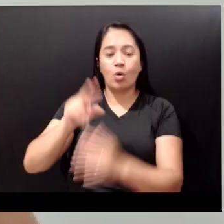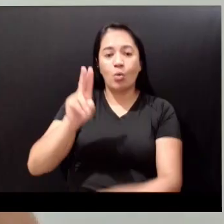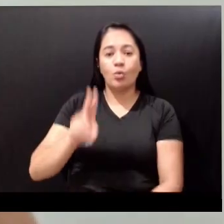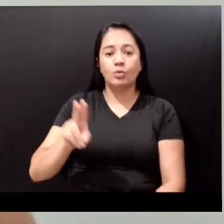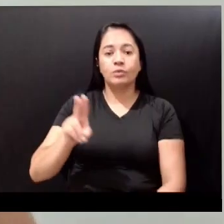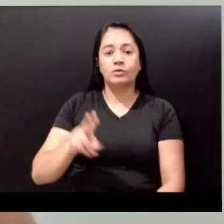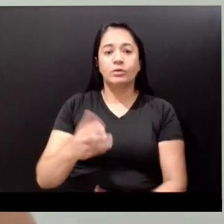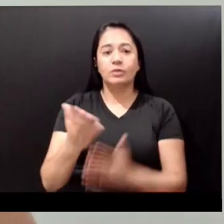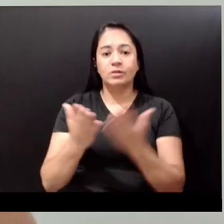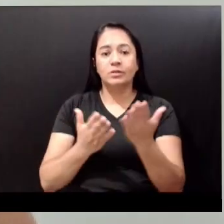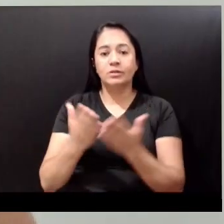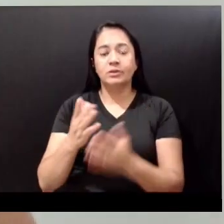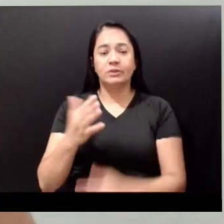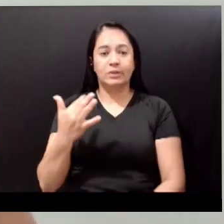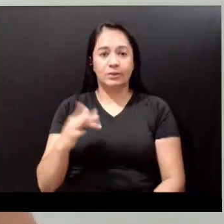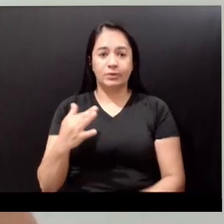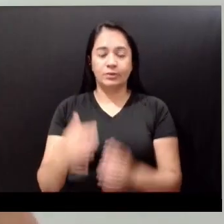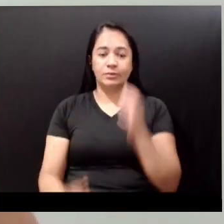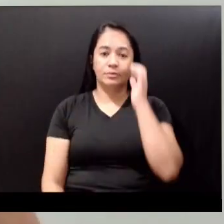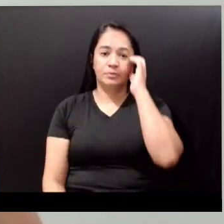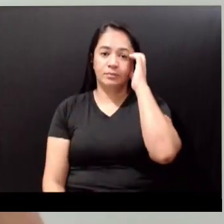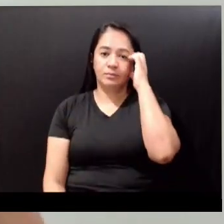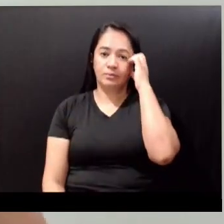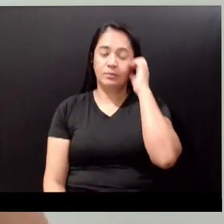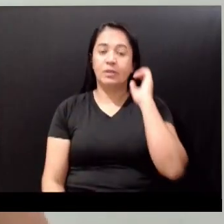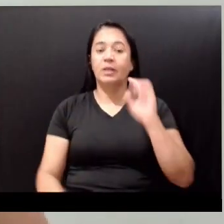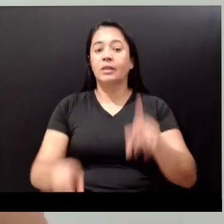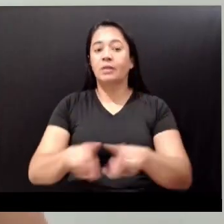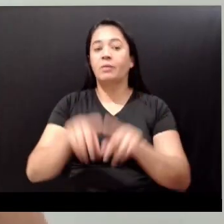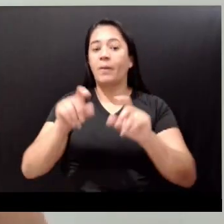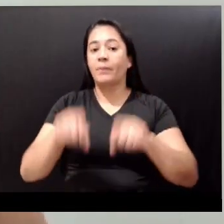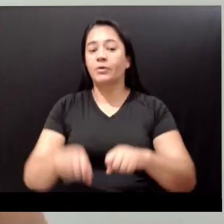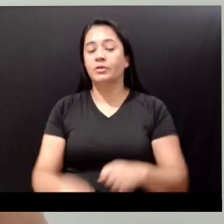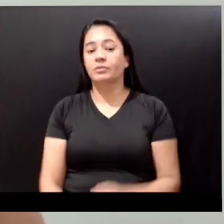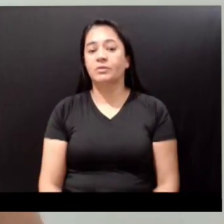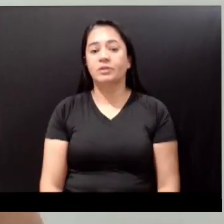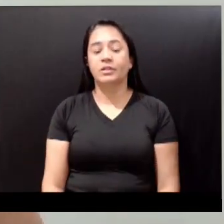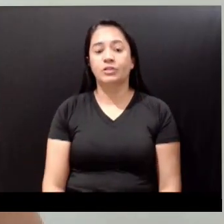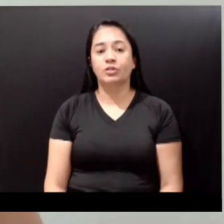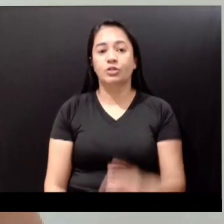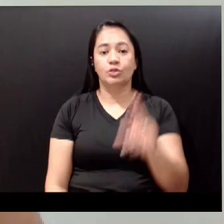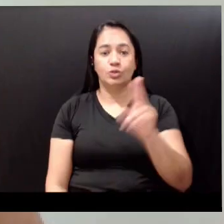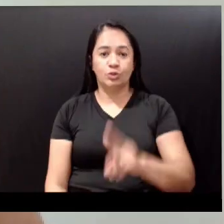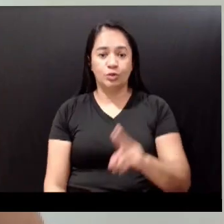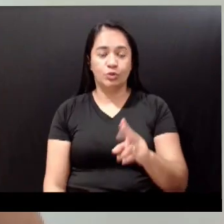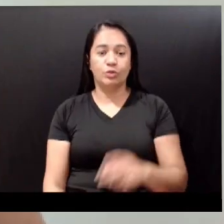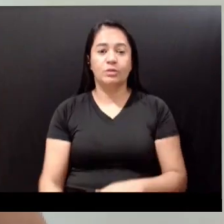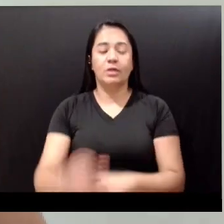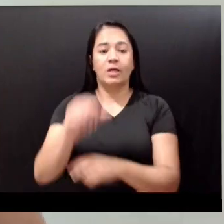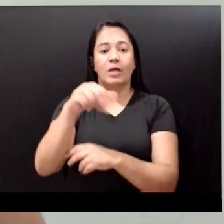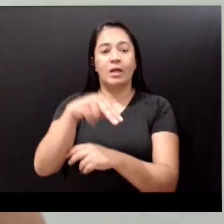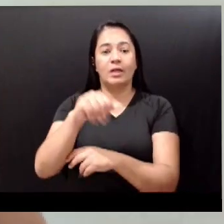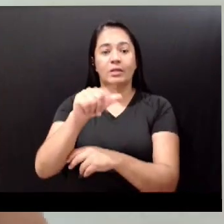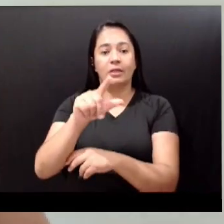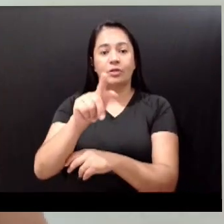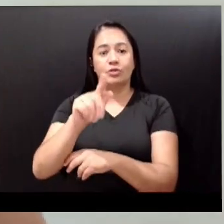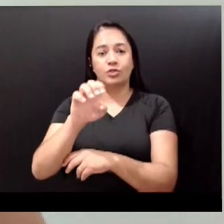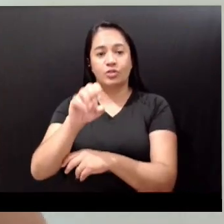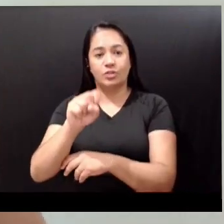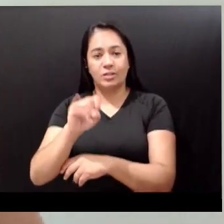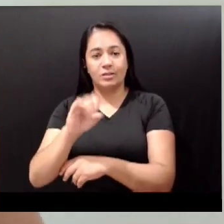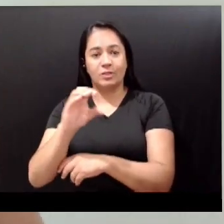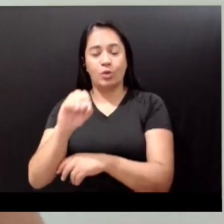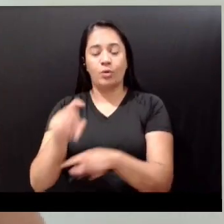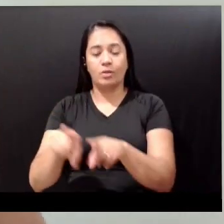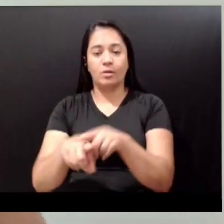muito úteis no tratamento da dor. Há também a possibilidade de usar analgésicos específicos em algumas situações, ou